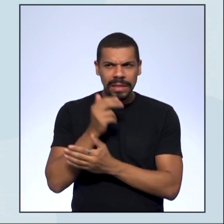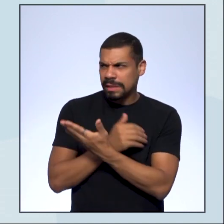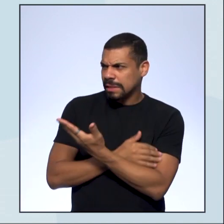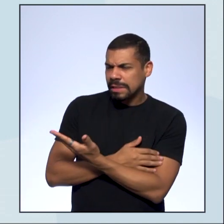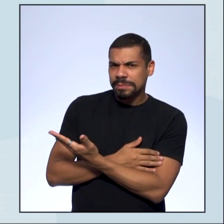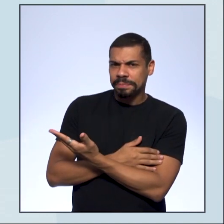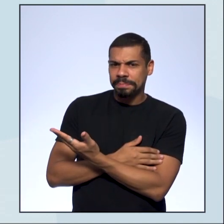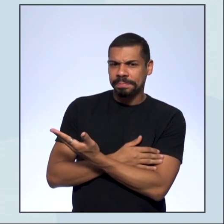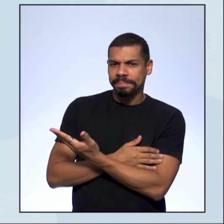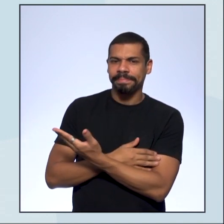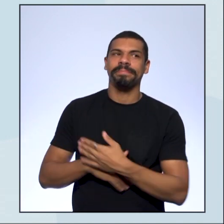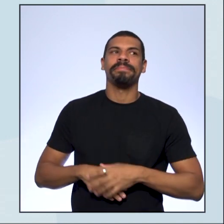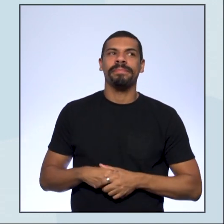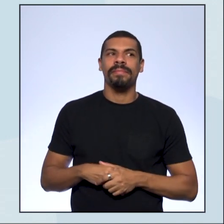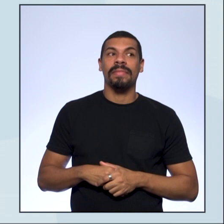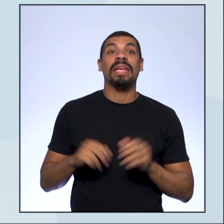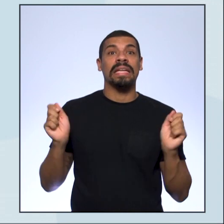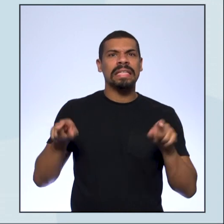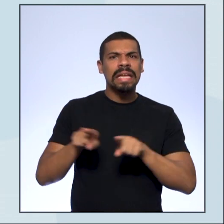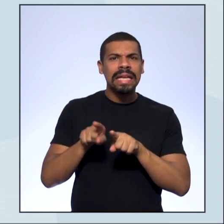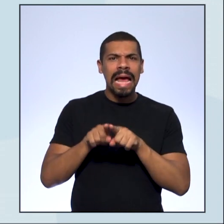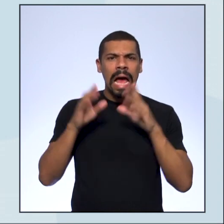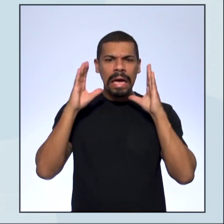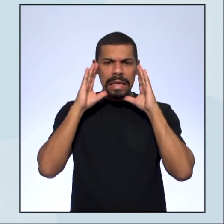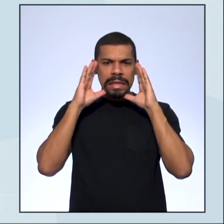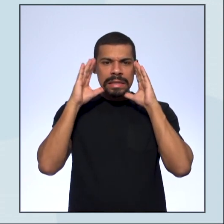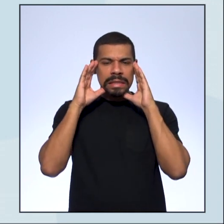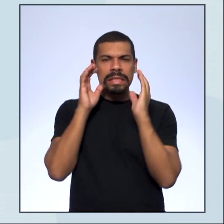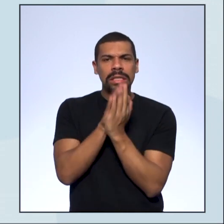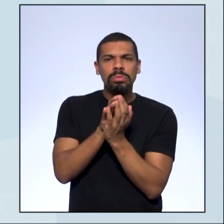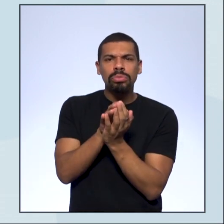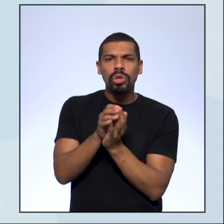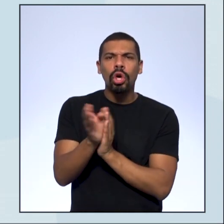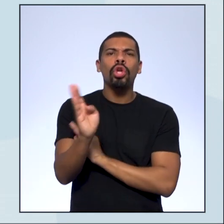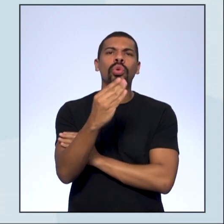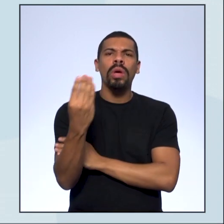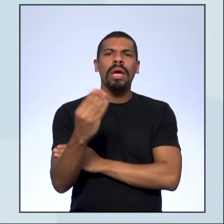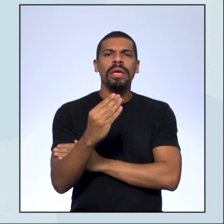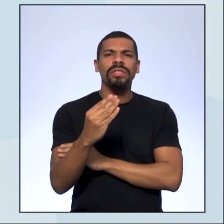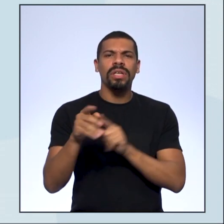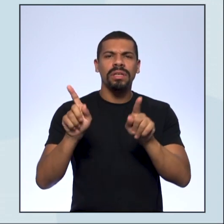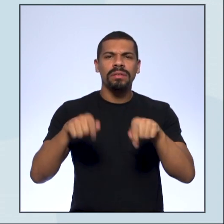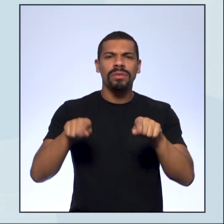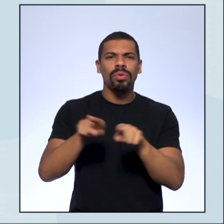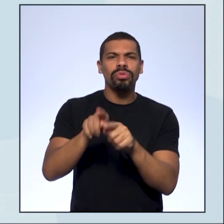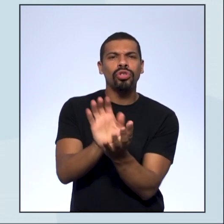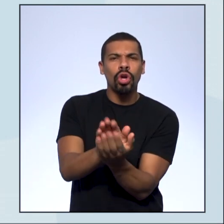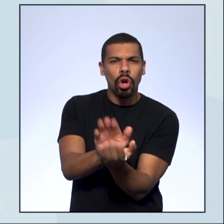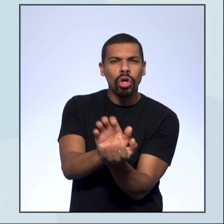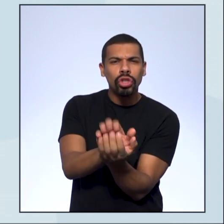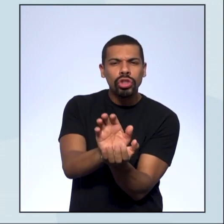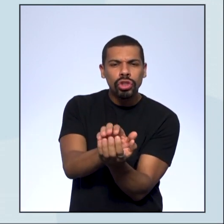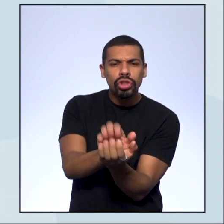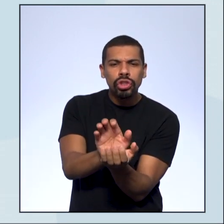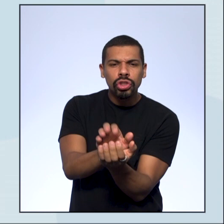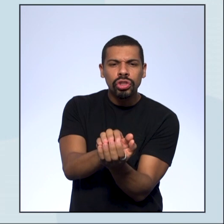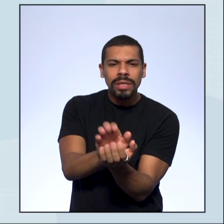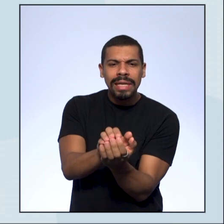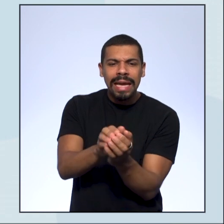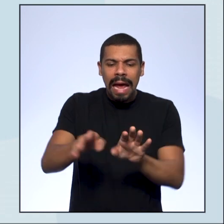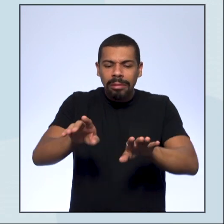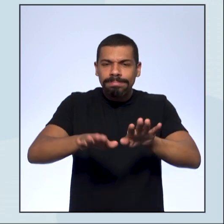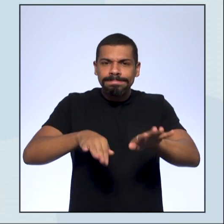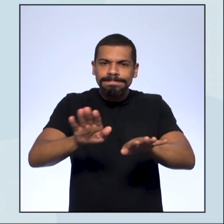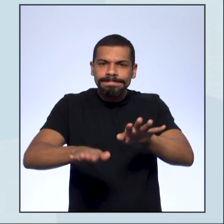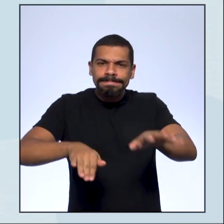tem a cabeça de crocodilo, as patas dianteiras de leão, e as patas traseiras de hipopótamo. Ela é um